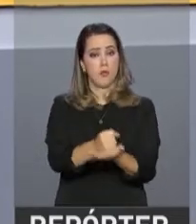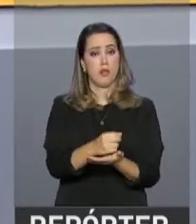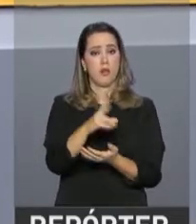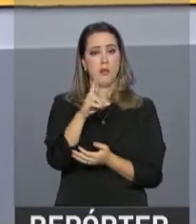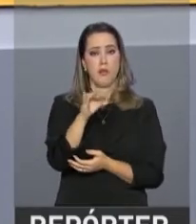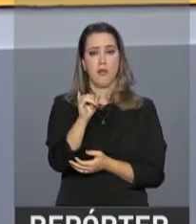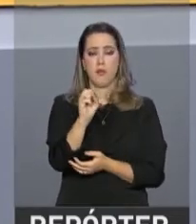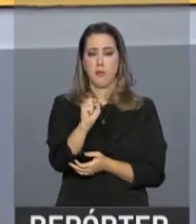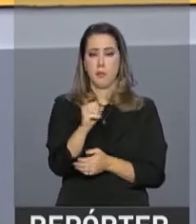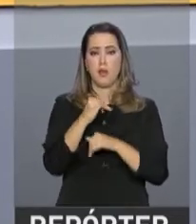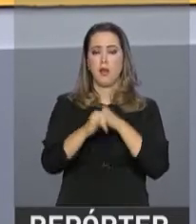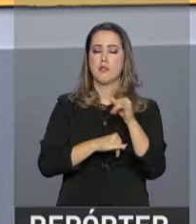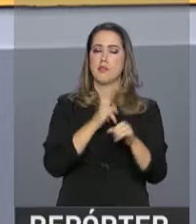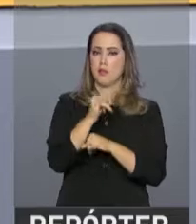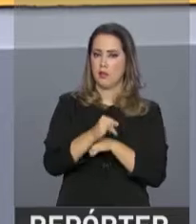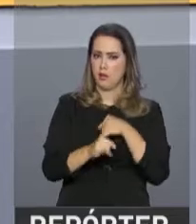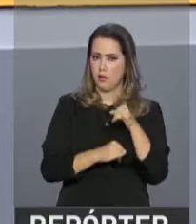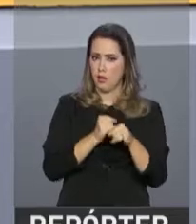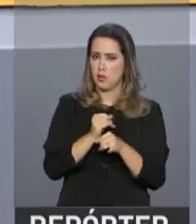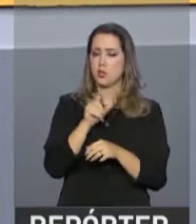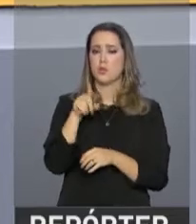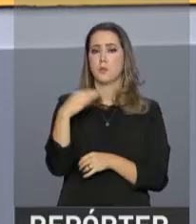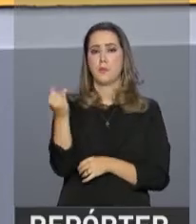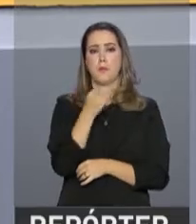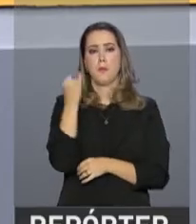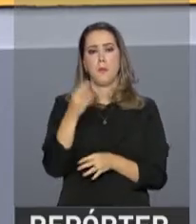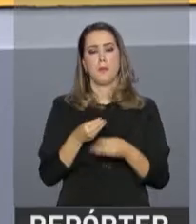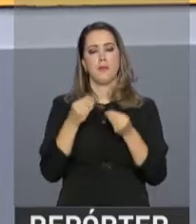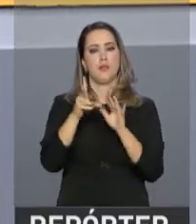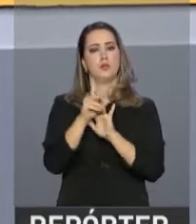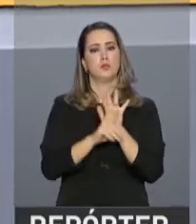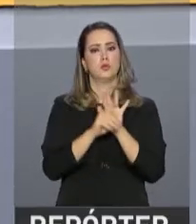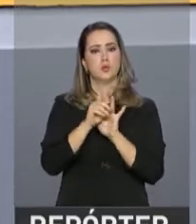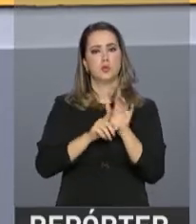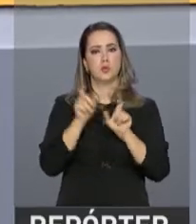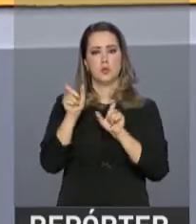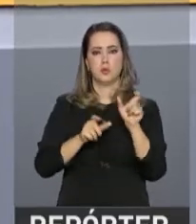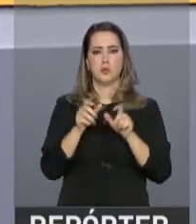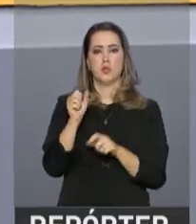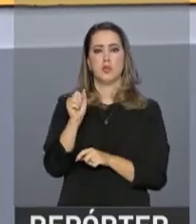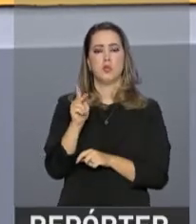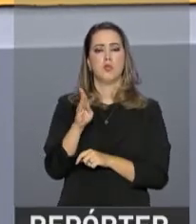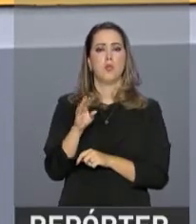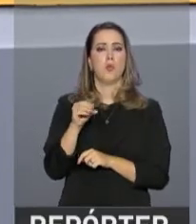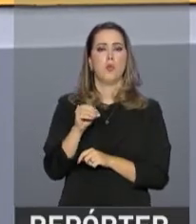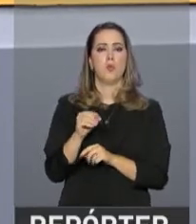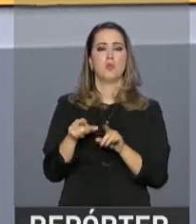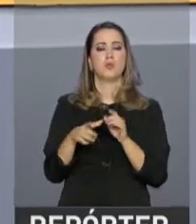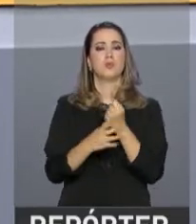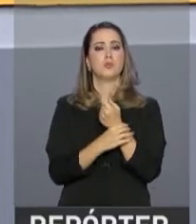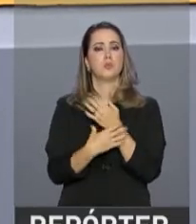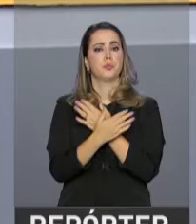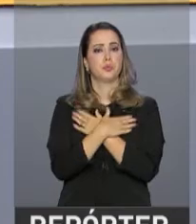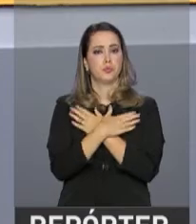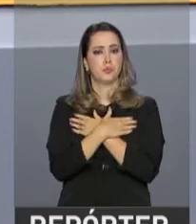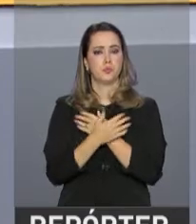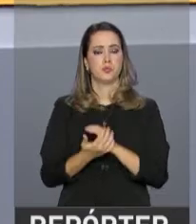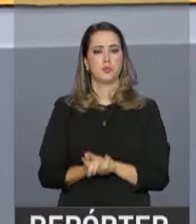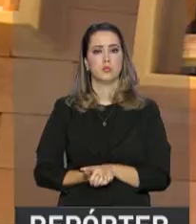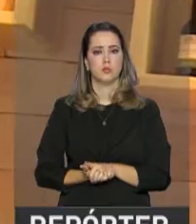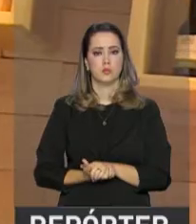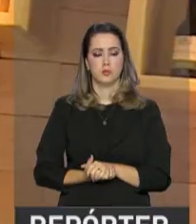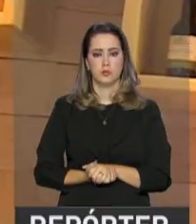internet o envio da declaração é importante para garantir os direitos do trabalhador como o abono salarial e no seguro desemprego